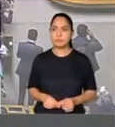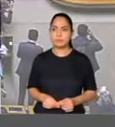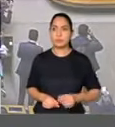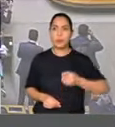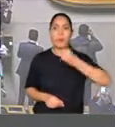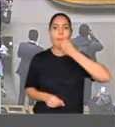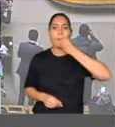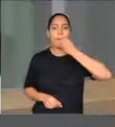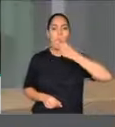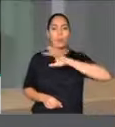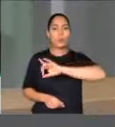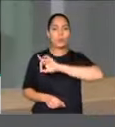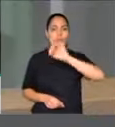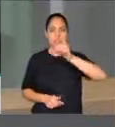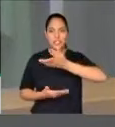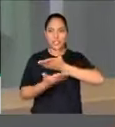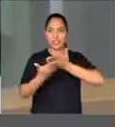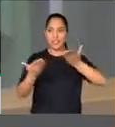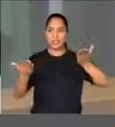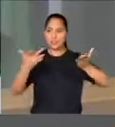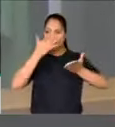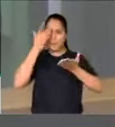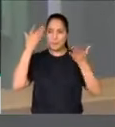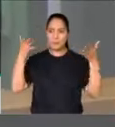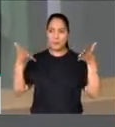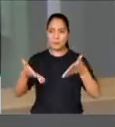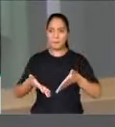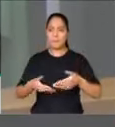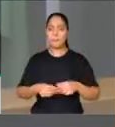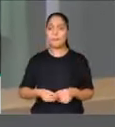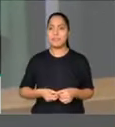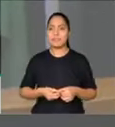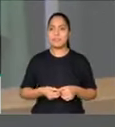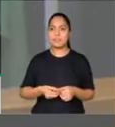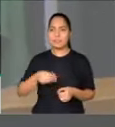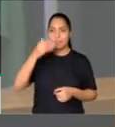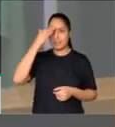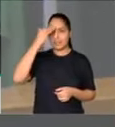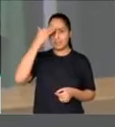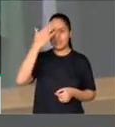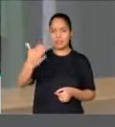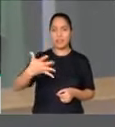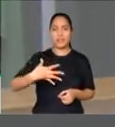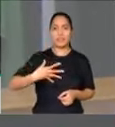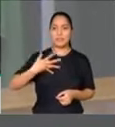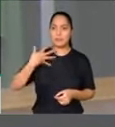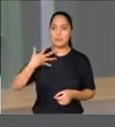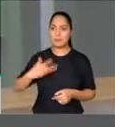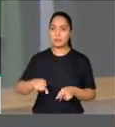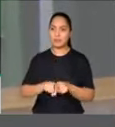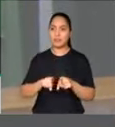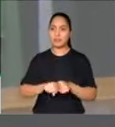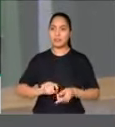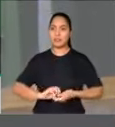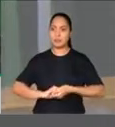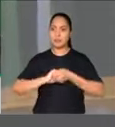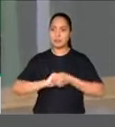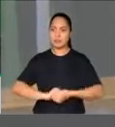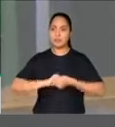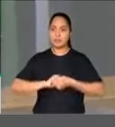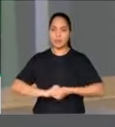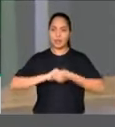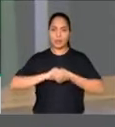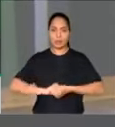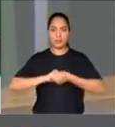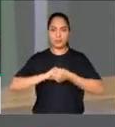Bom dia a todos e todas aqui presentes. Quero agradecer a homenagem e começar saudando em nome de